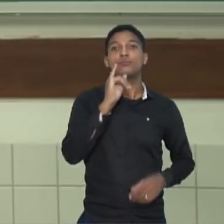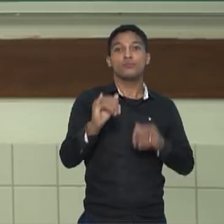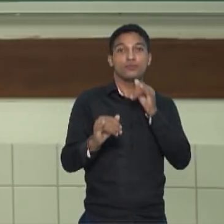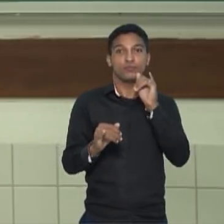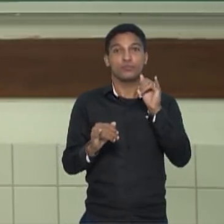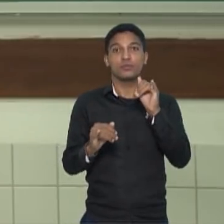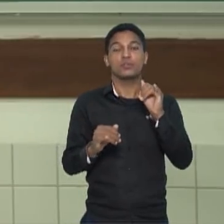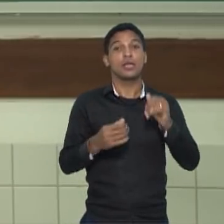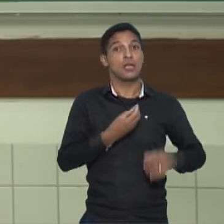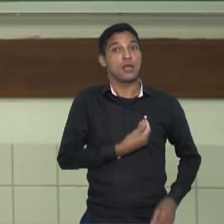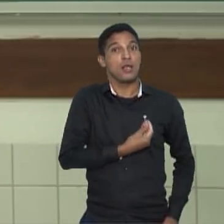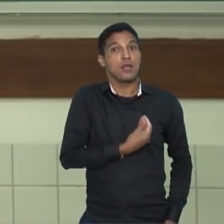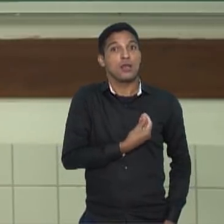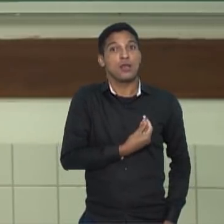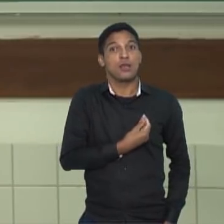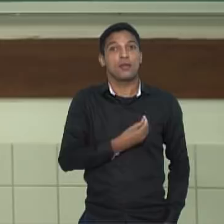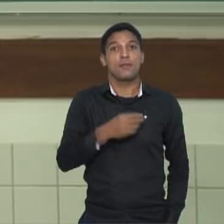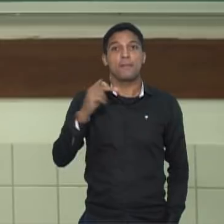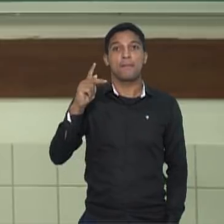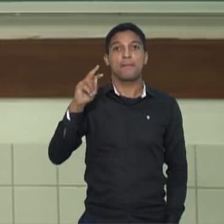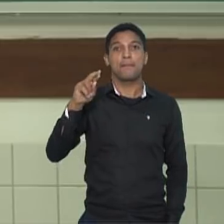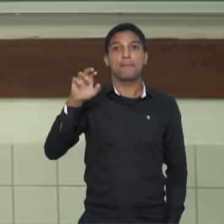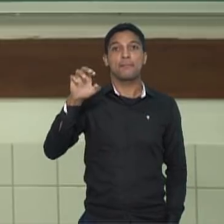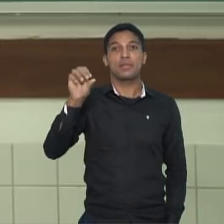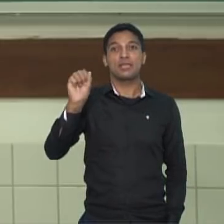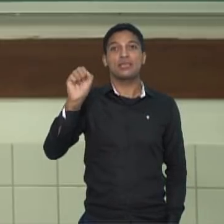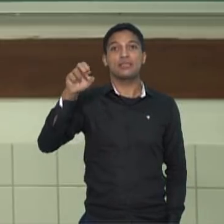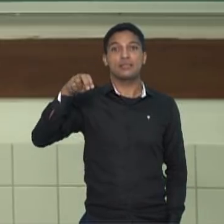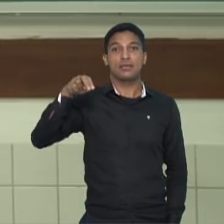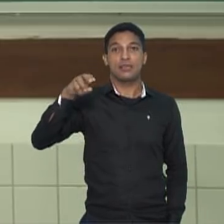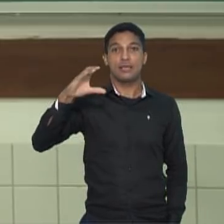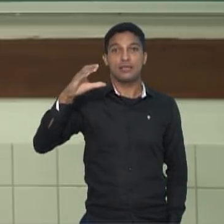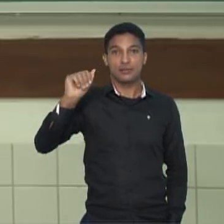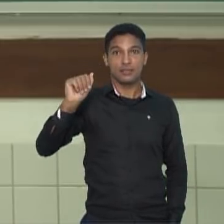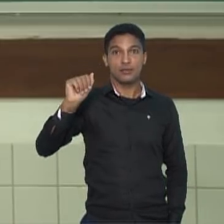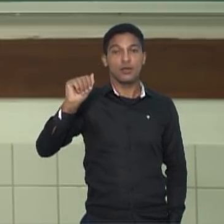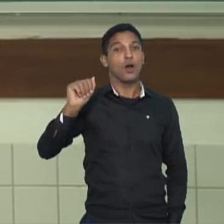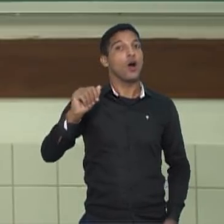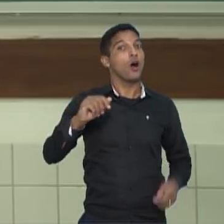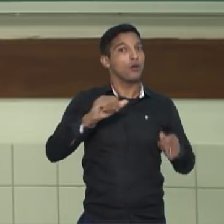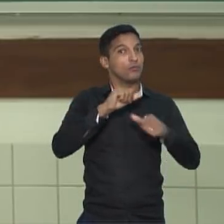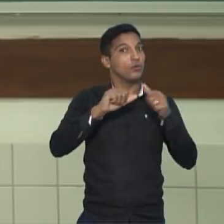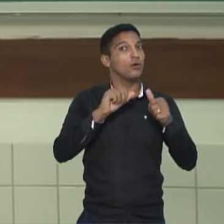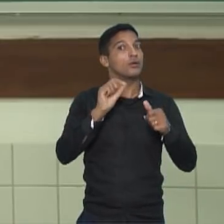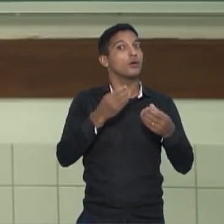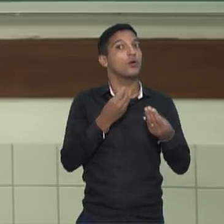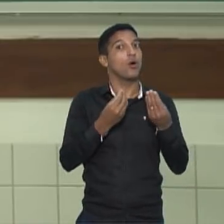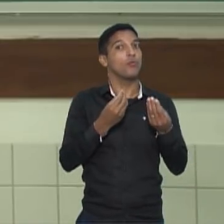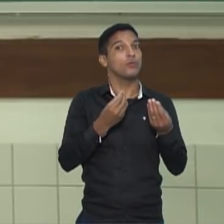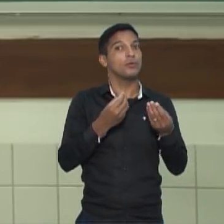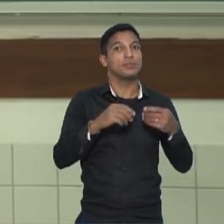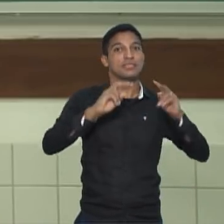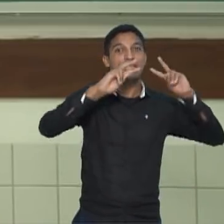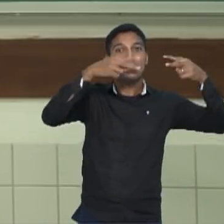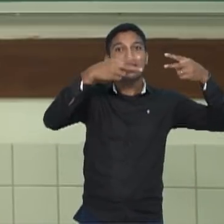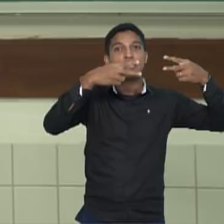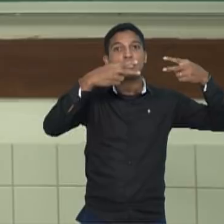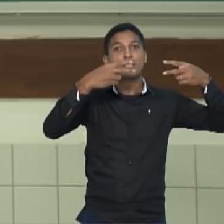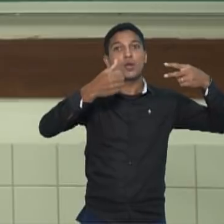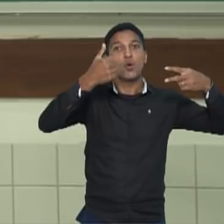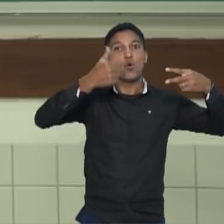mudou? Então, agora basta clicar no link número 1 e fazer a atividade